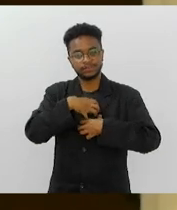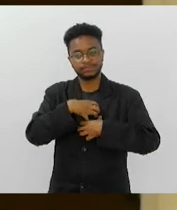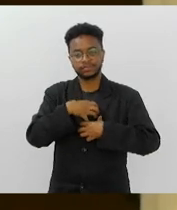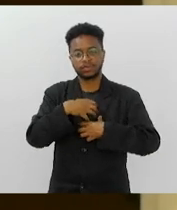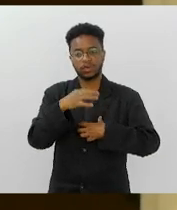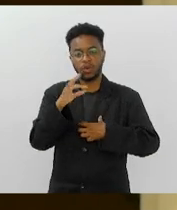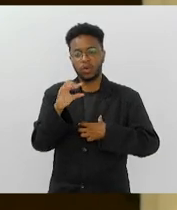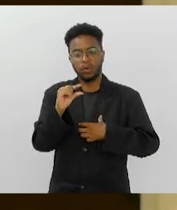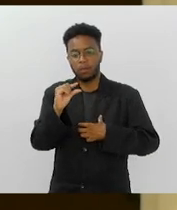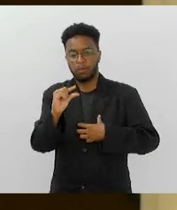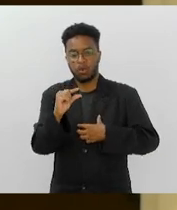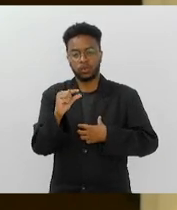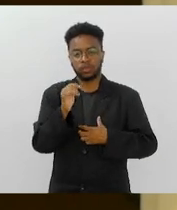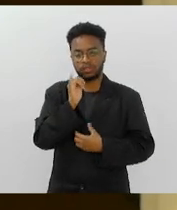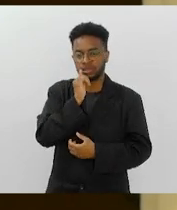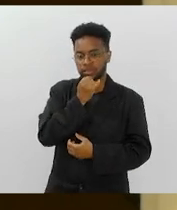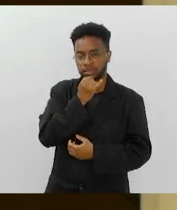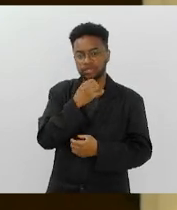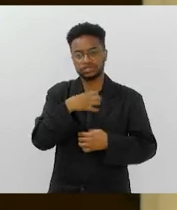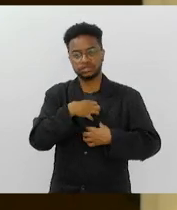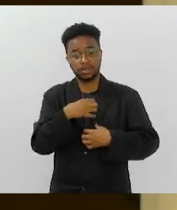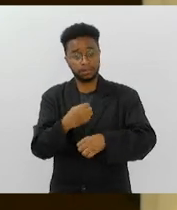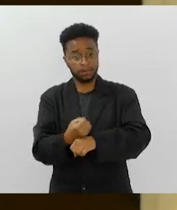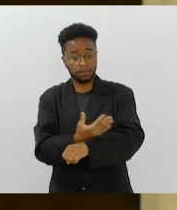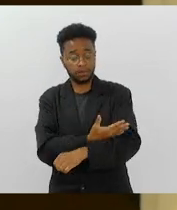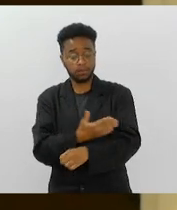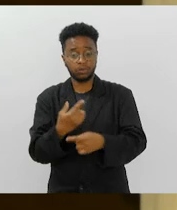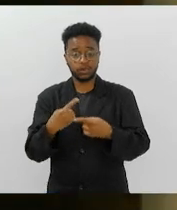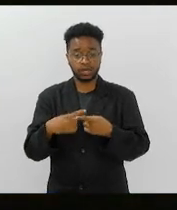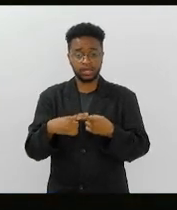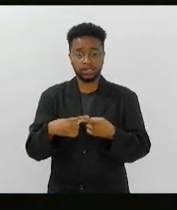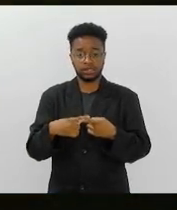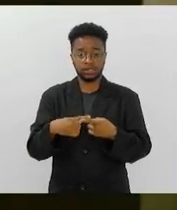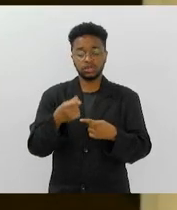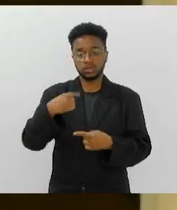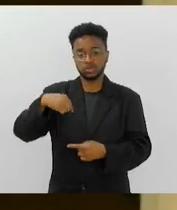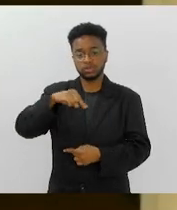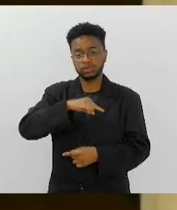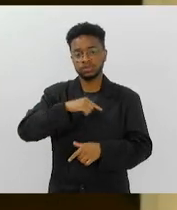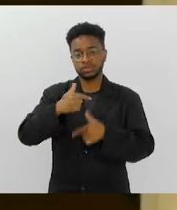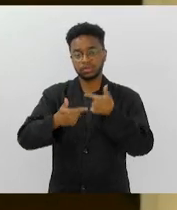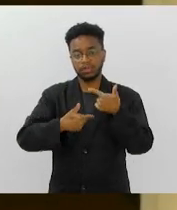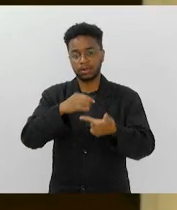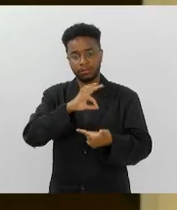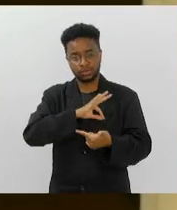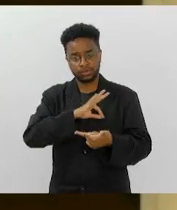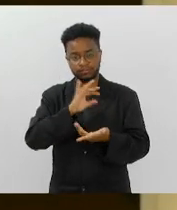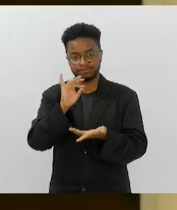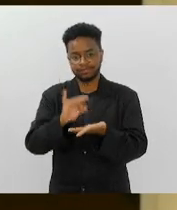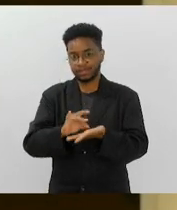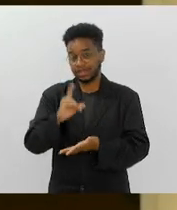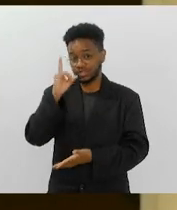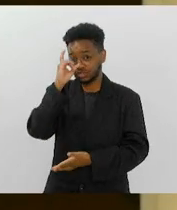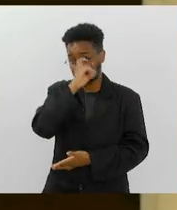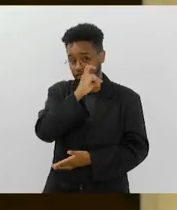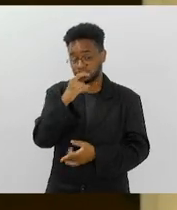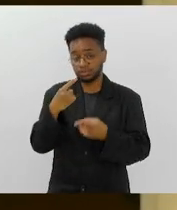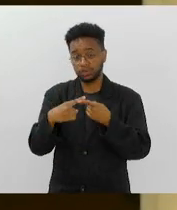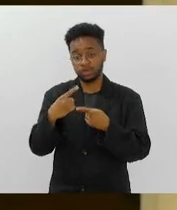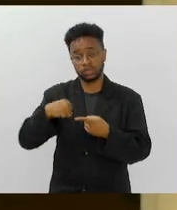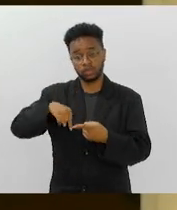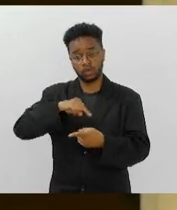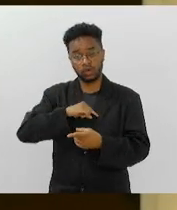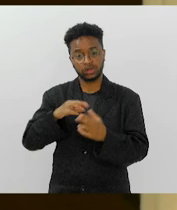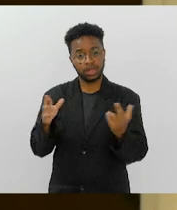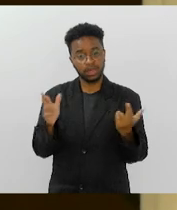de emoção, porque ser policial militar é muito difícil, gente. A nossa relação histórica